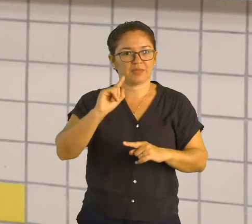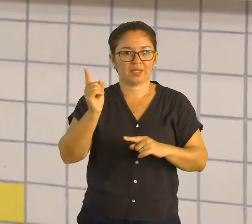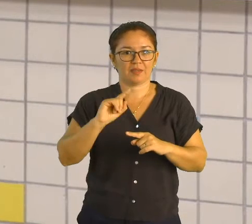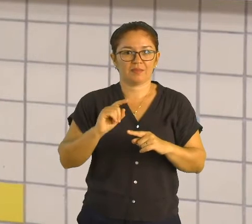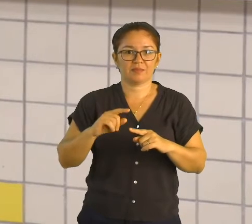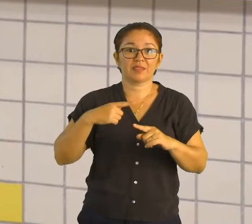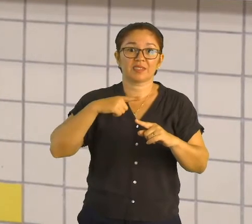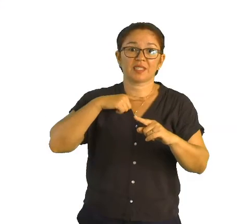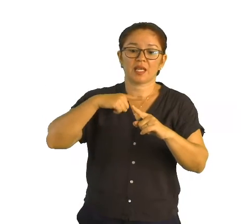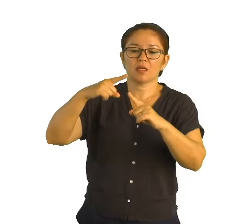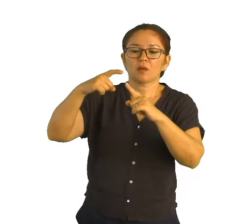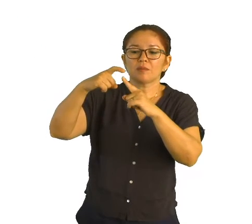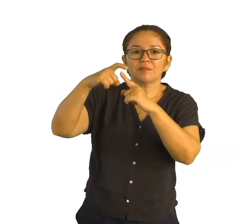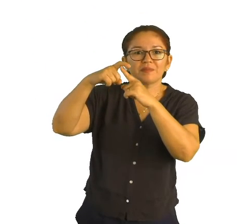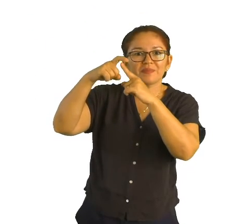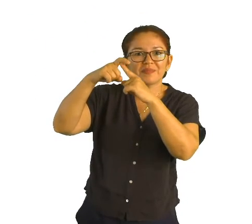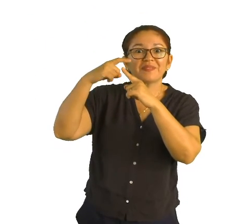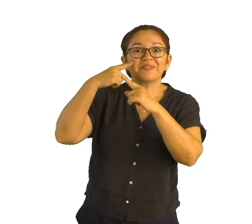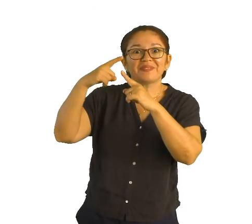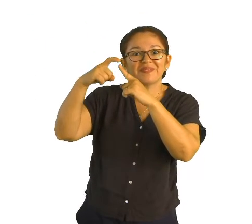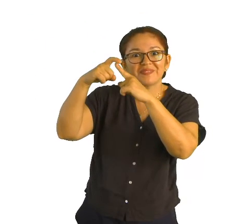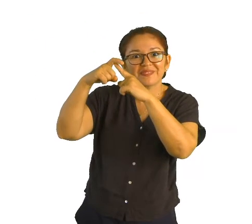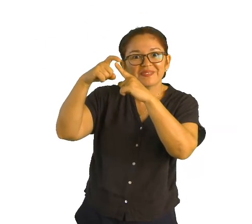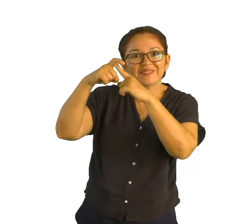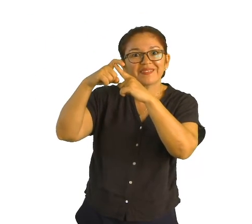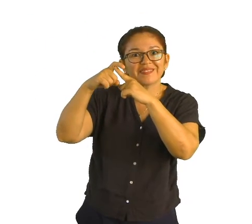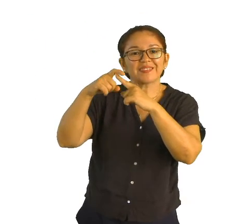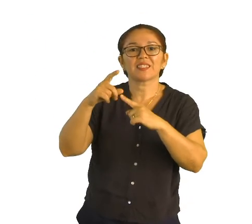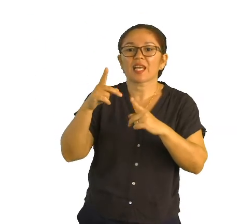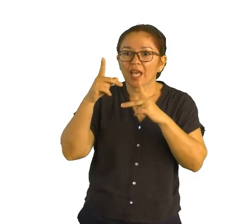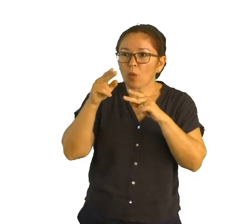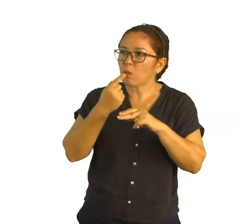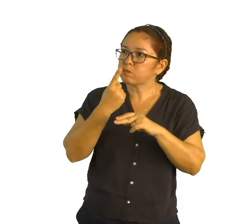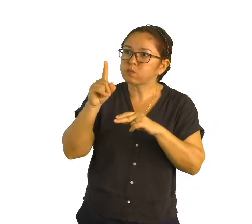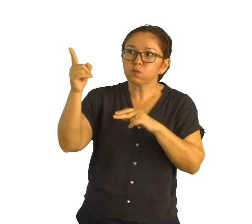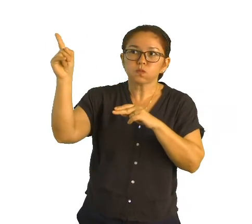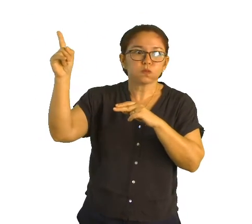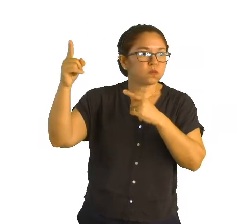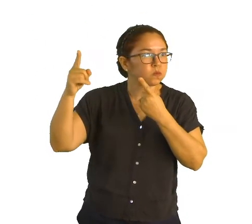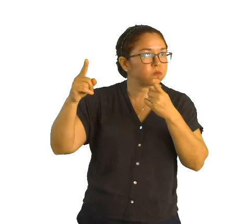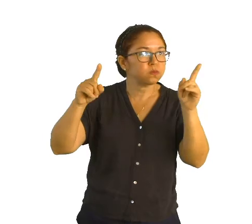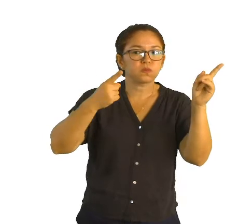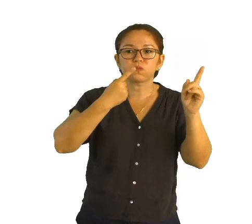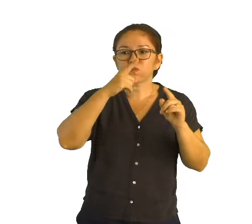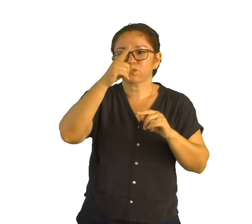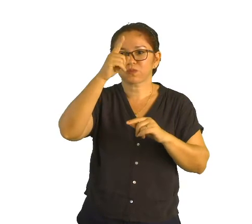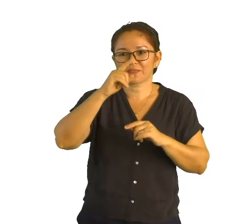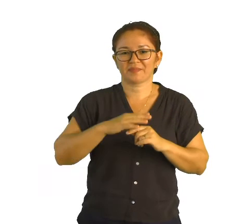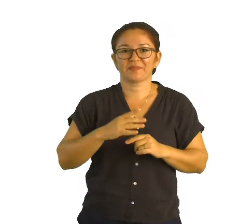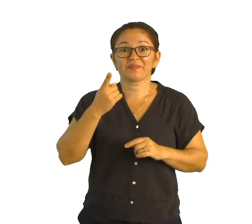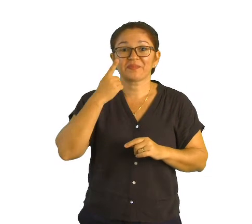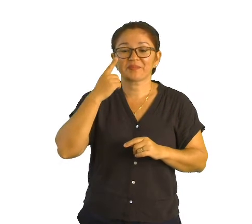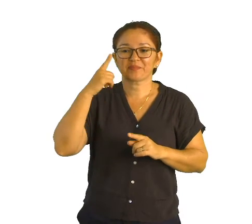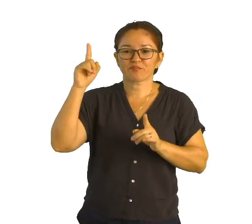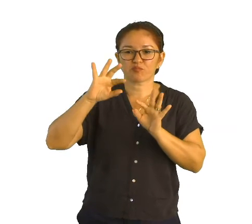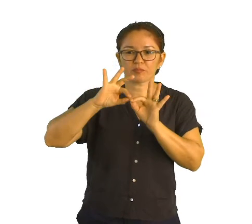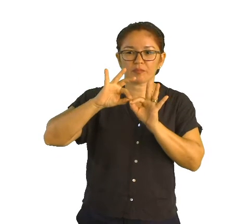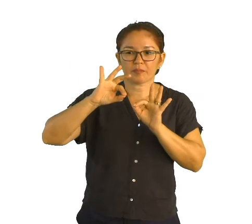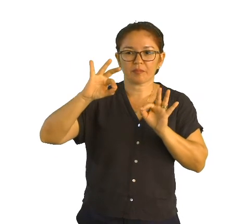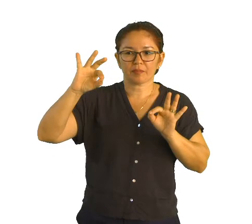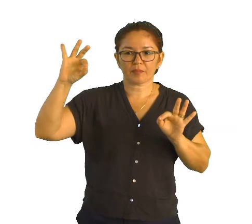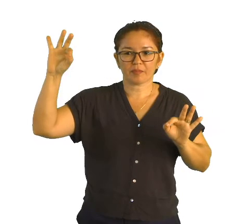reta, representando, olha só, de novo, a reta tem duas setinhas nas extremidades